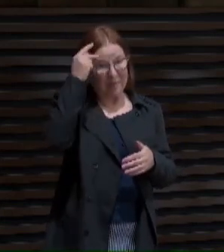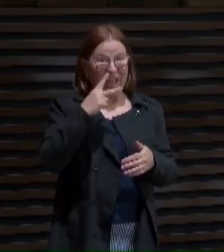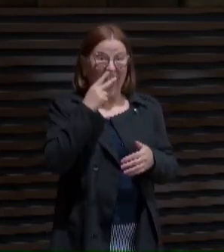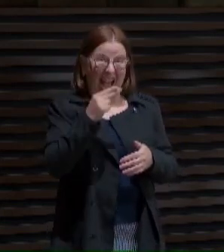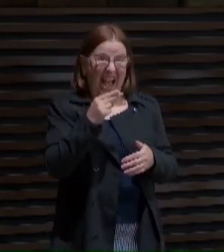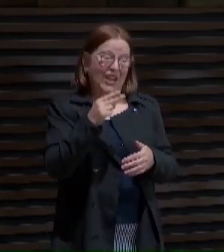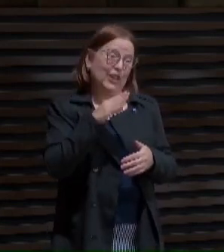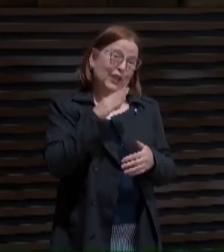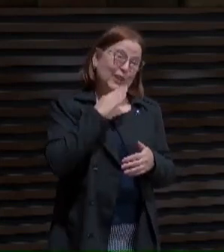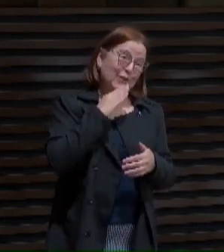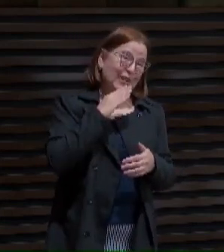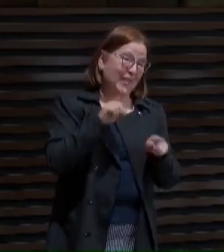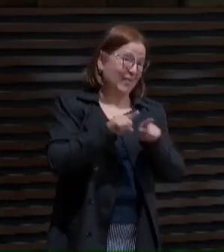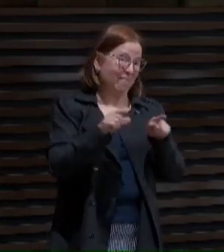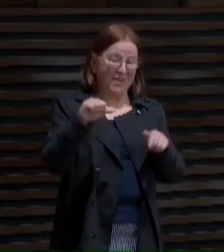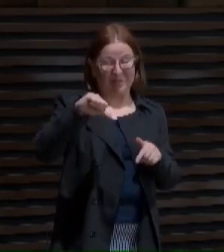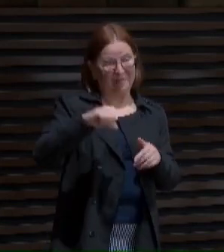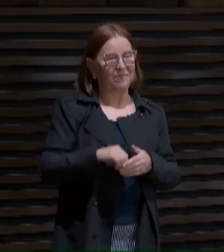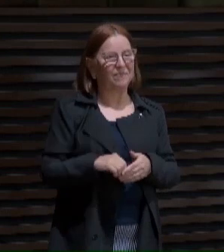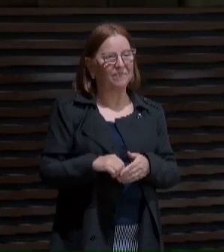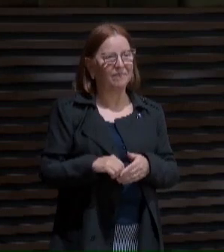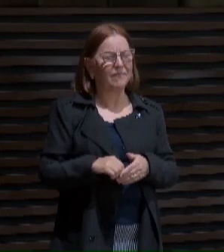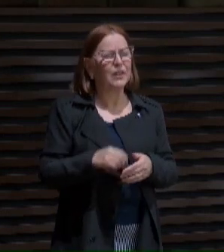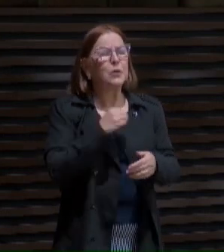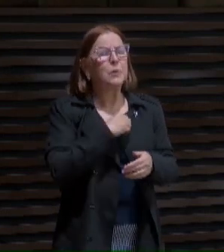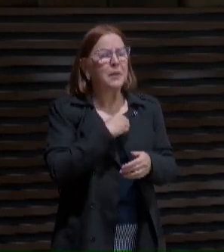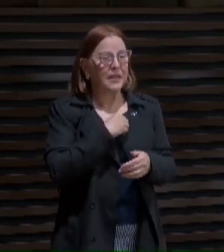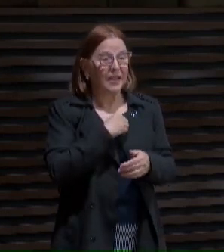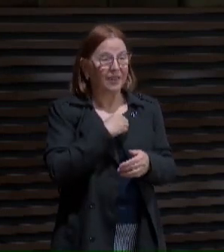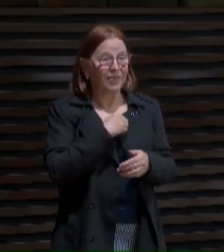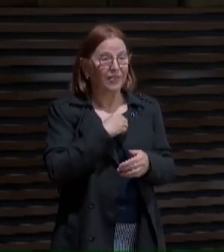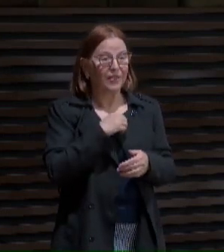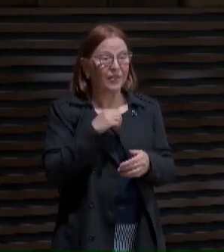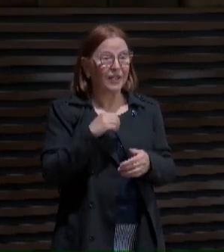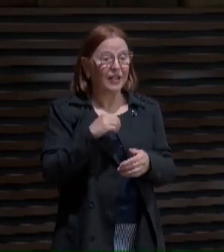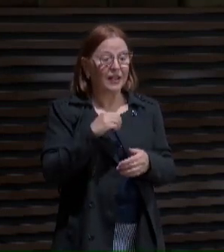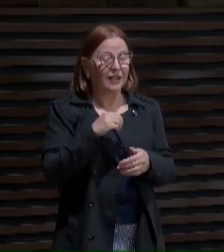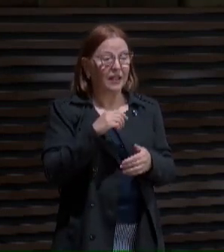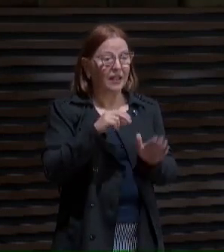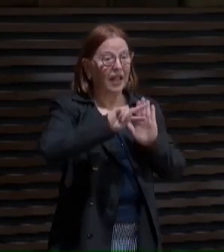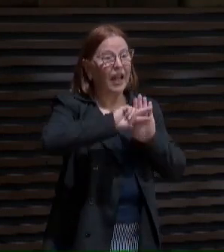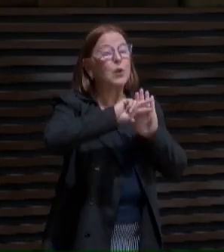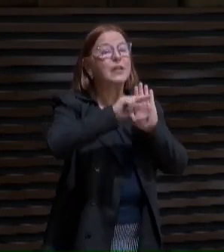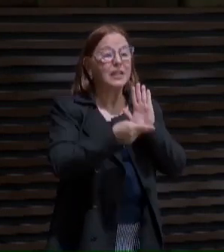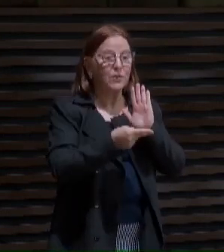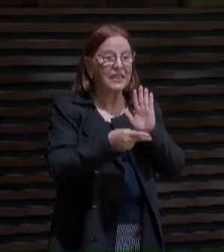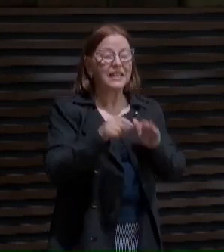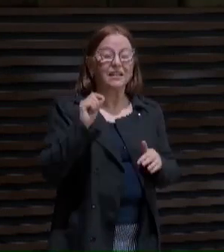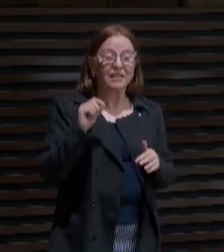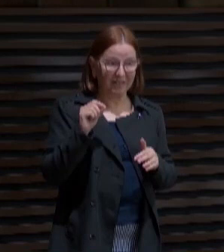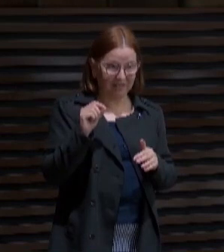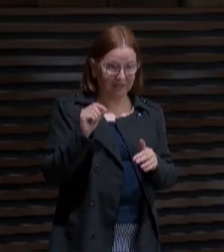praga do pecado fez com toda a raça humana? Ela deixou toda a humanidade